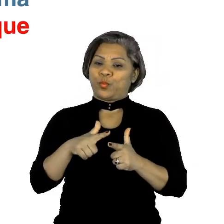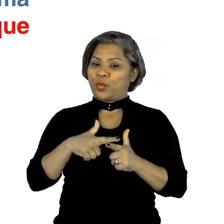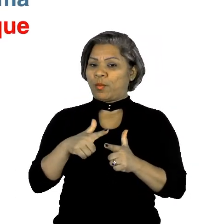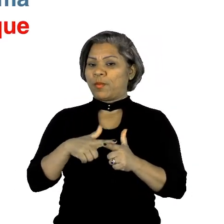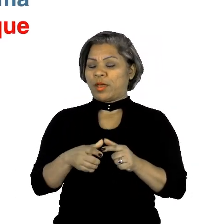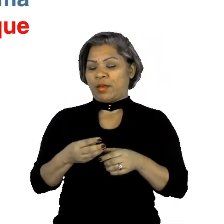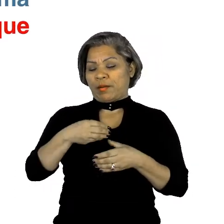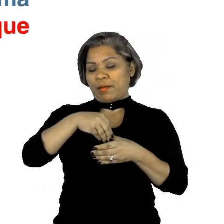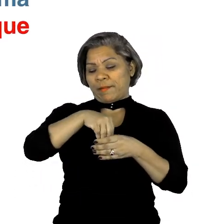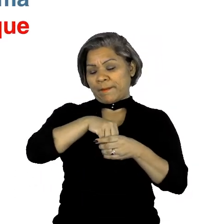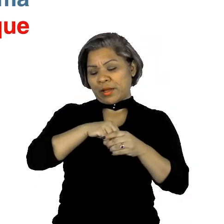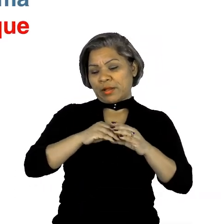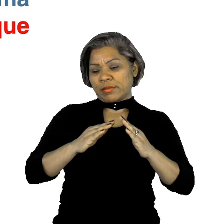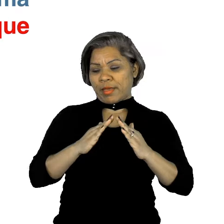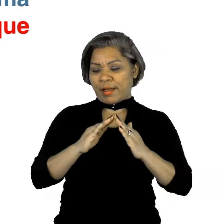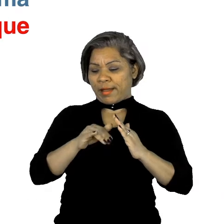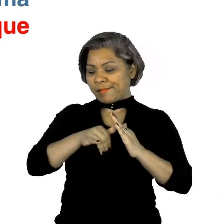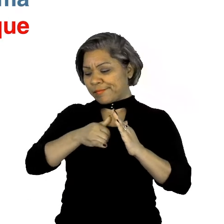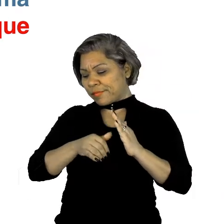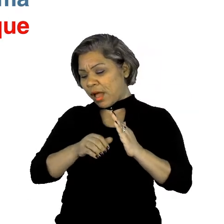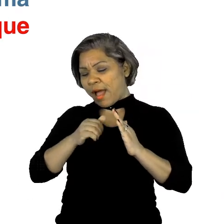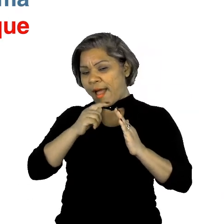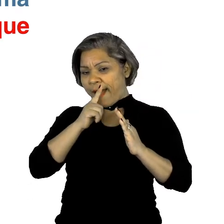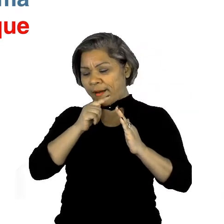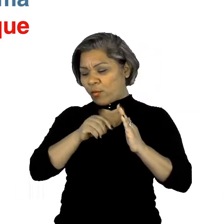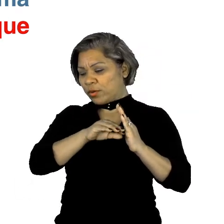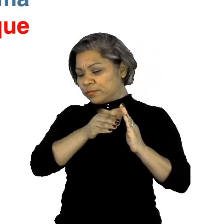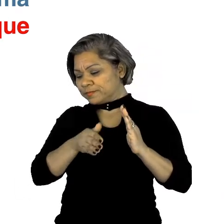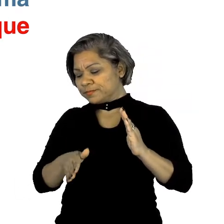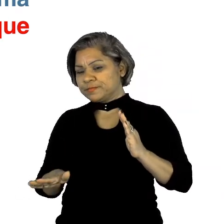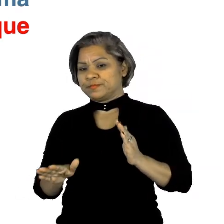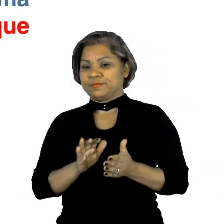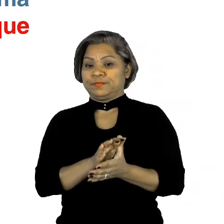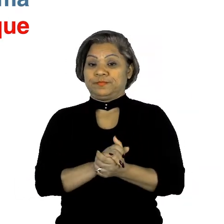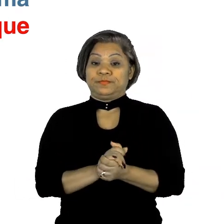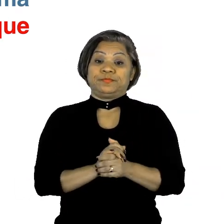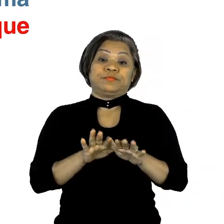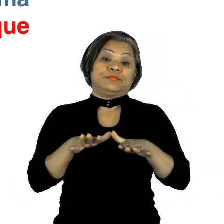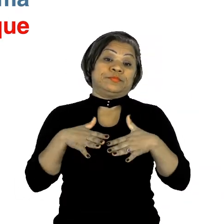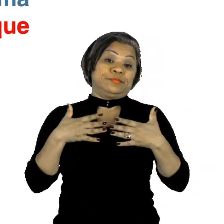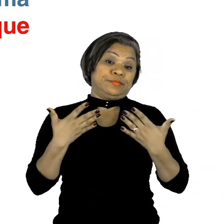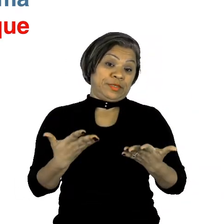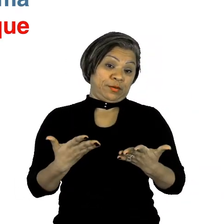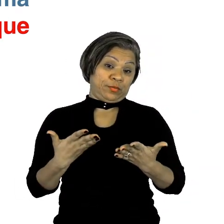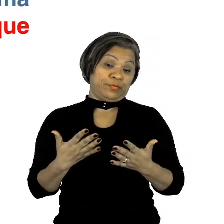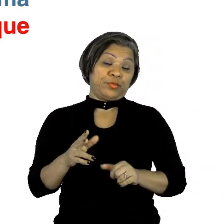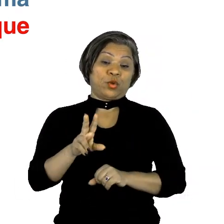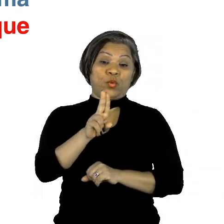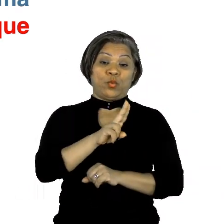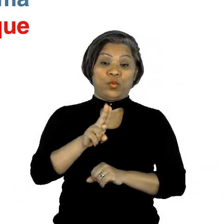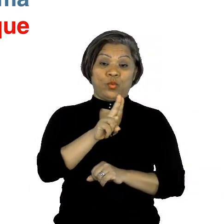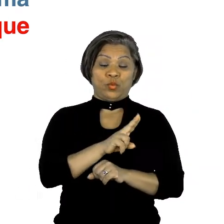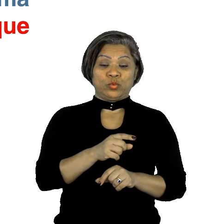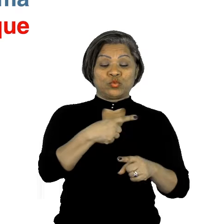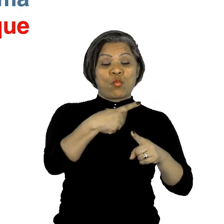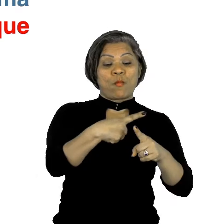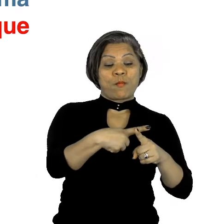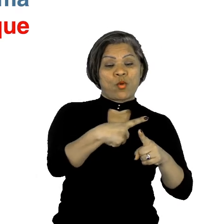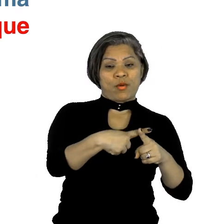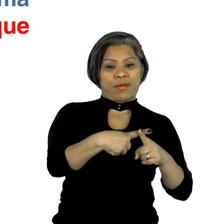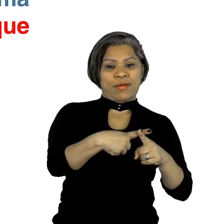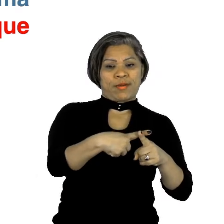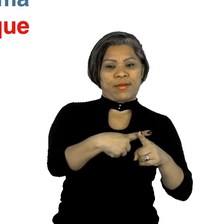sua residência. Então a gente vê aí que o uso do porquê separado sem acento